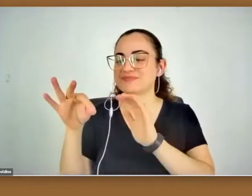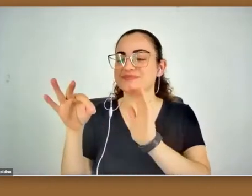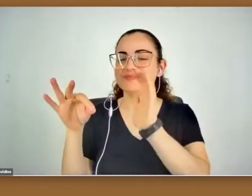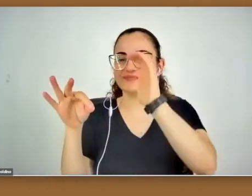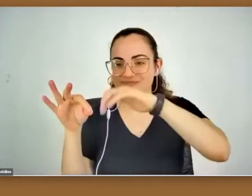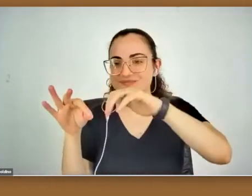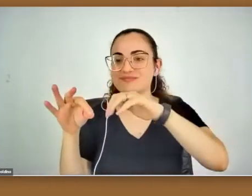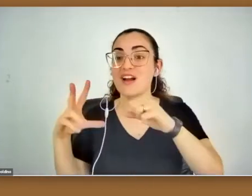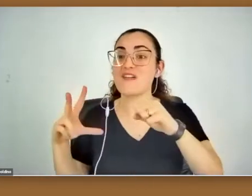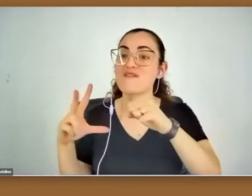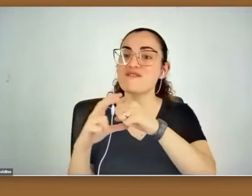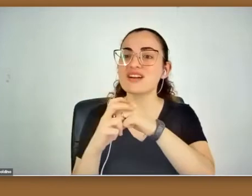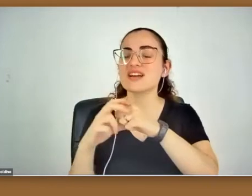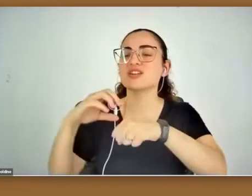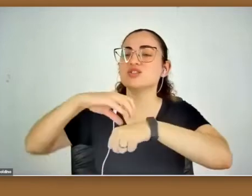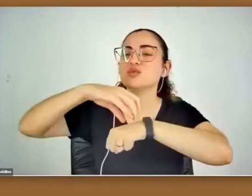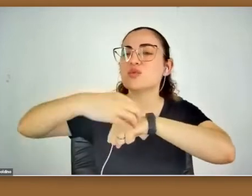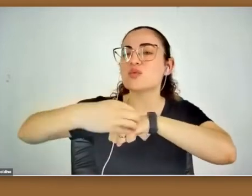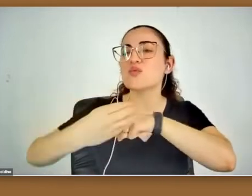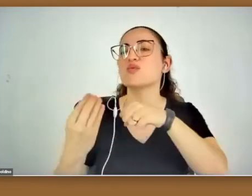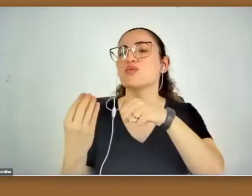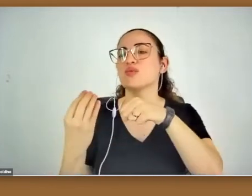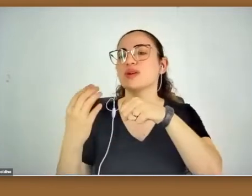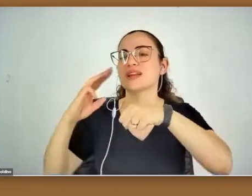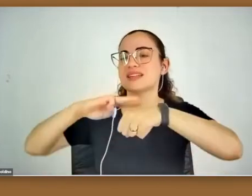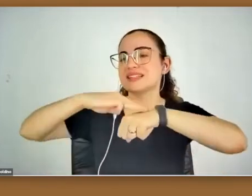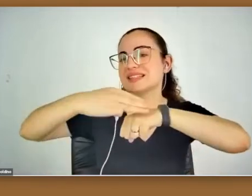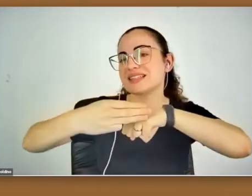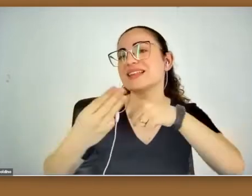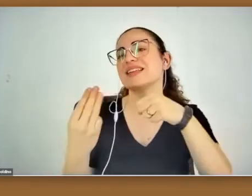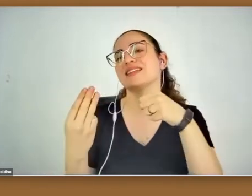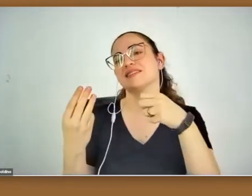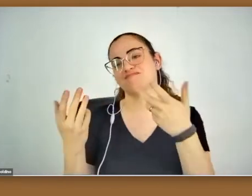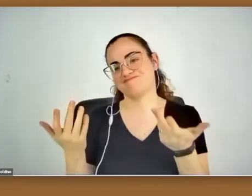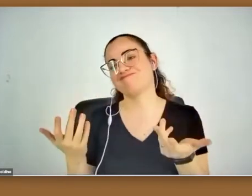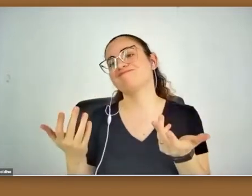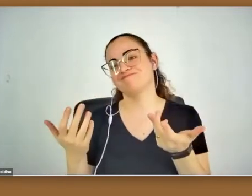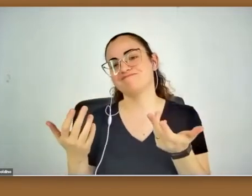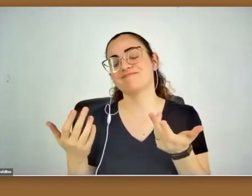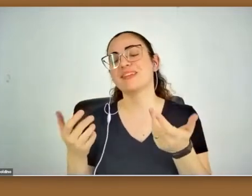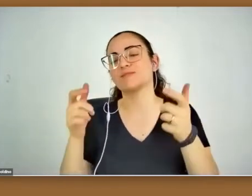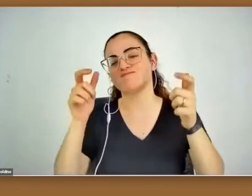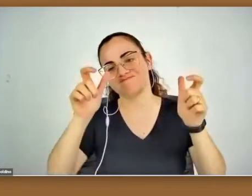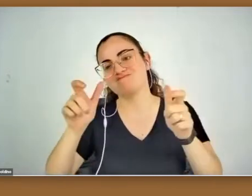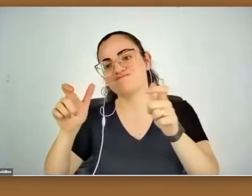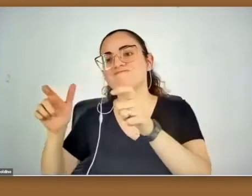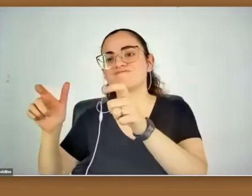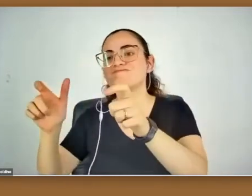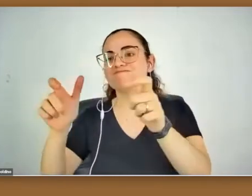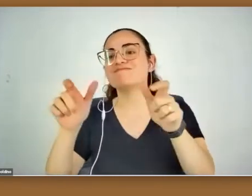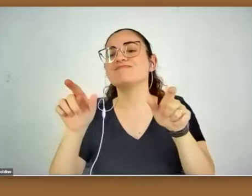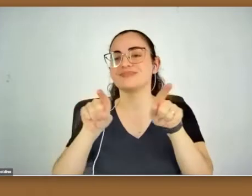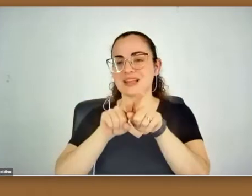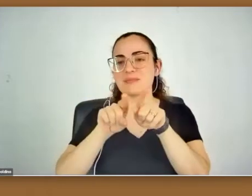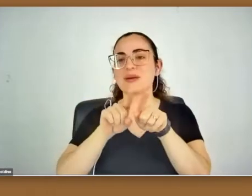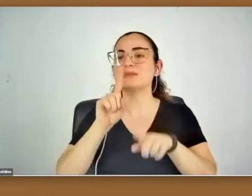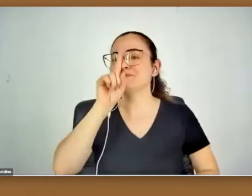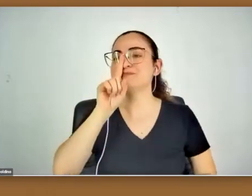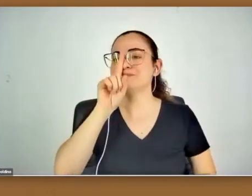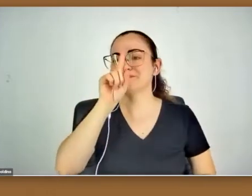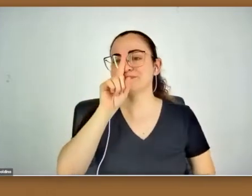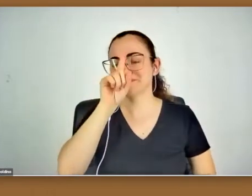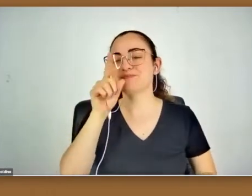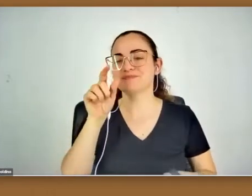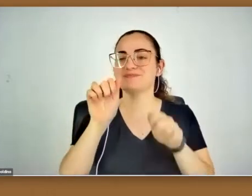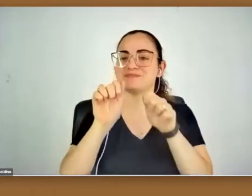da dengue, do chikungunya. Então é uma preocupação nesses locais também você ter transmissão local por esse